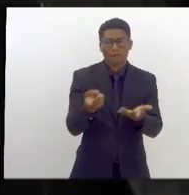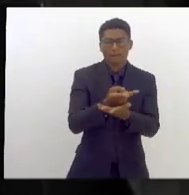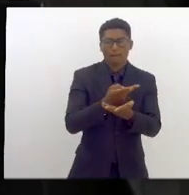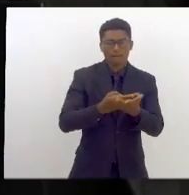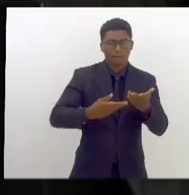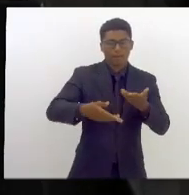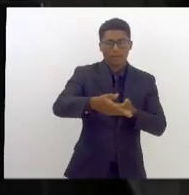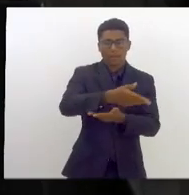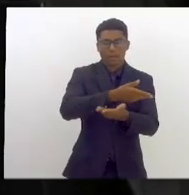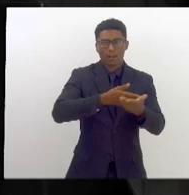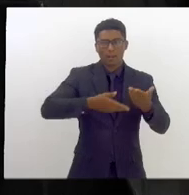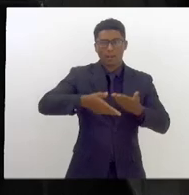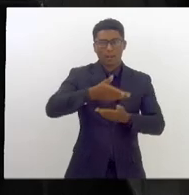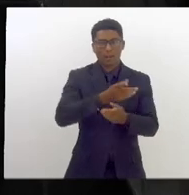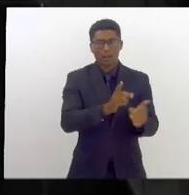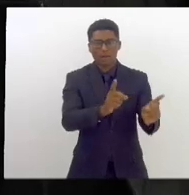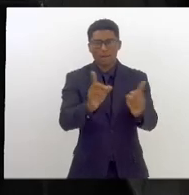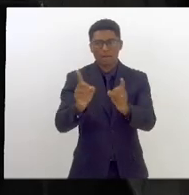semana